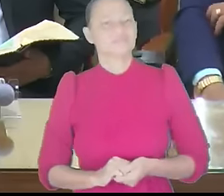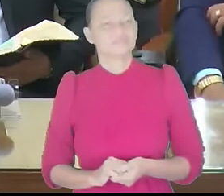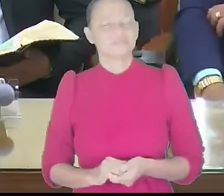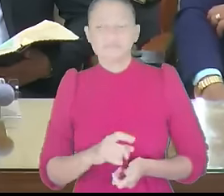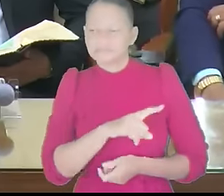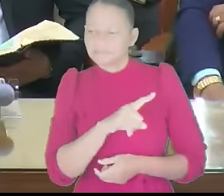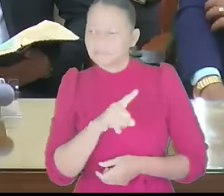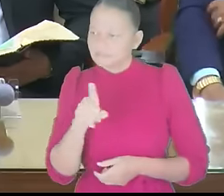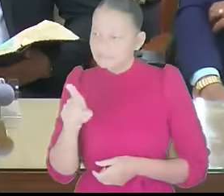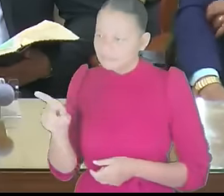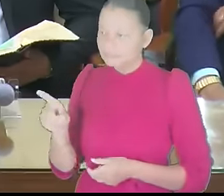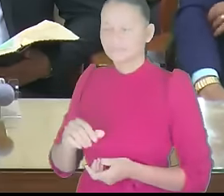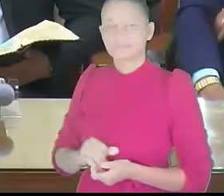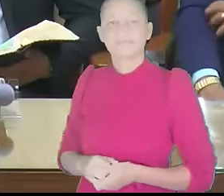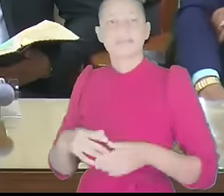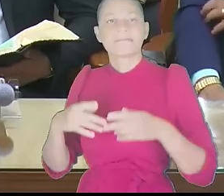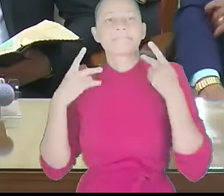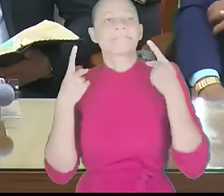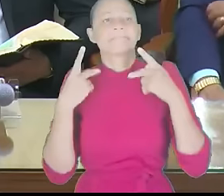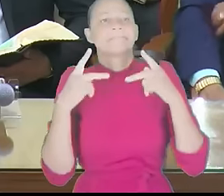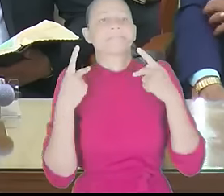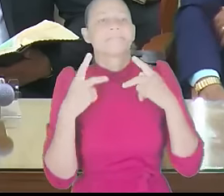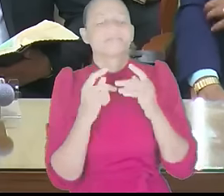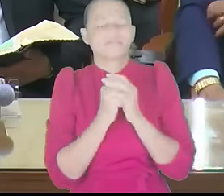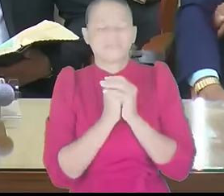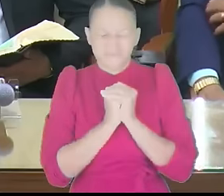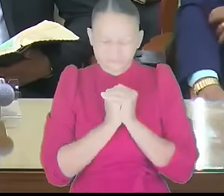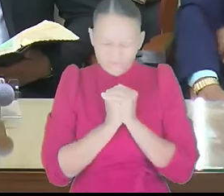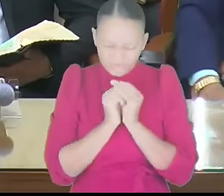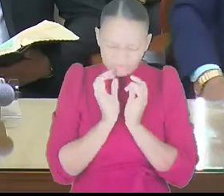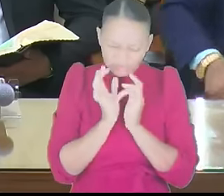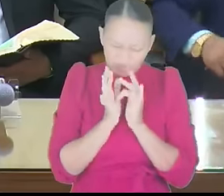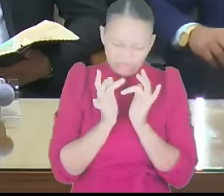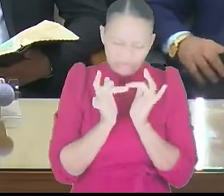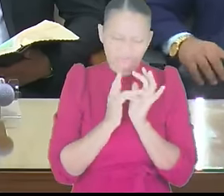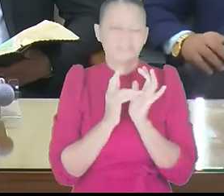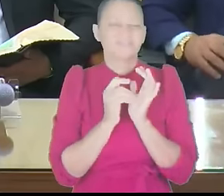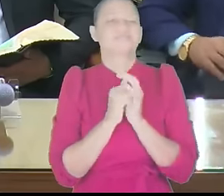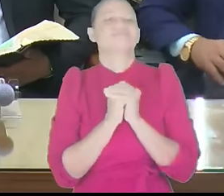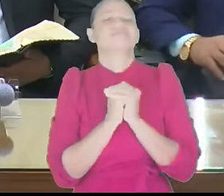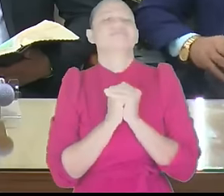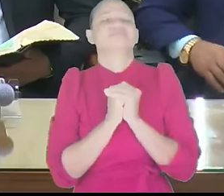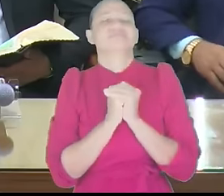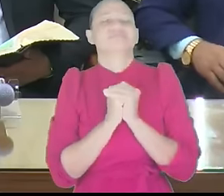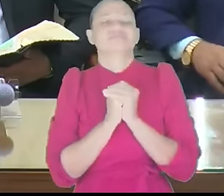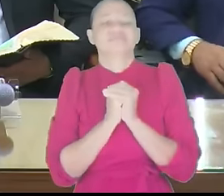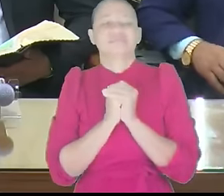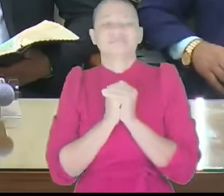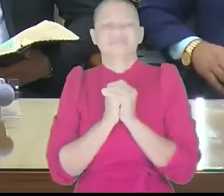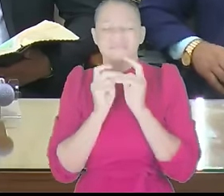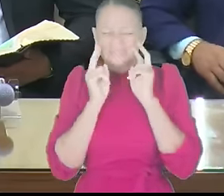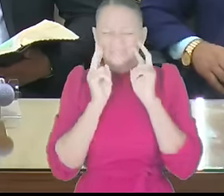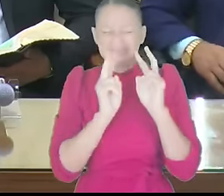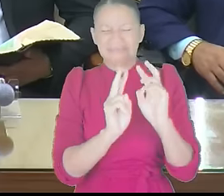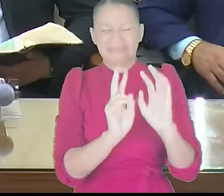ora, Jesus, quando ele estiver pregando, você fica caladinho. Jesus, olha para esse escriba,